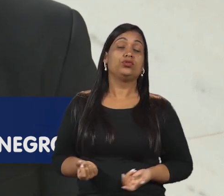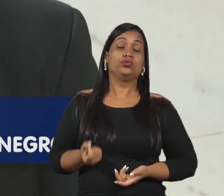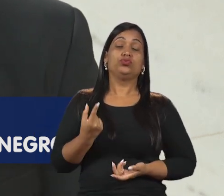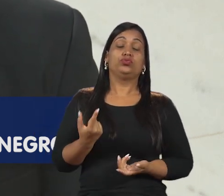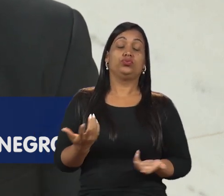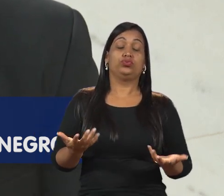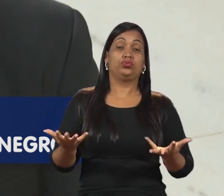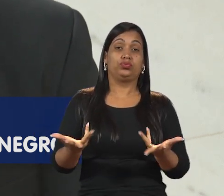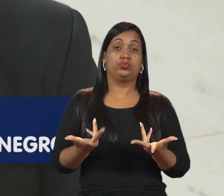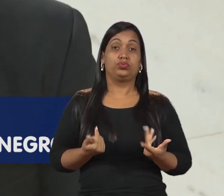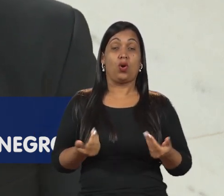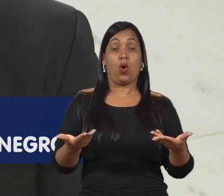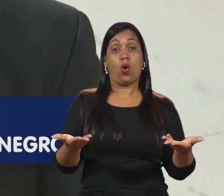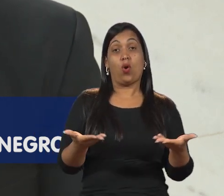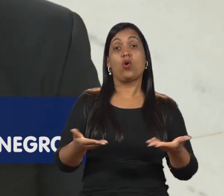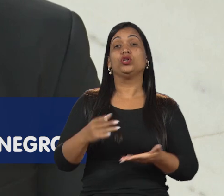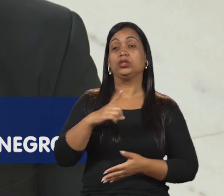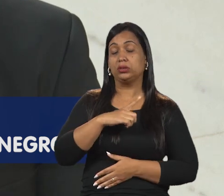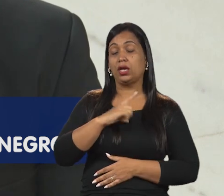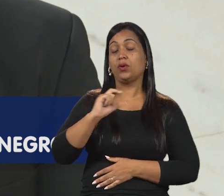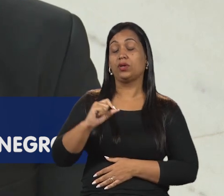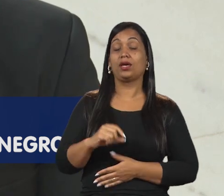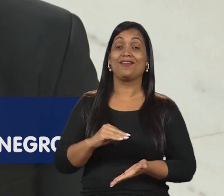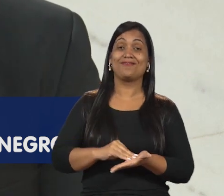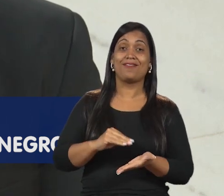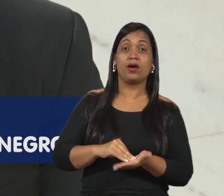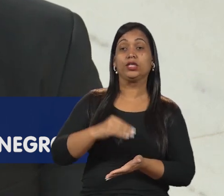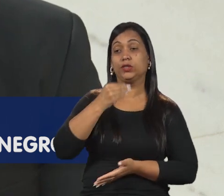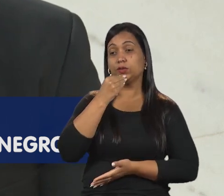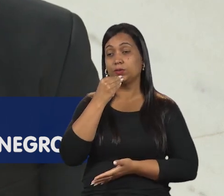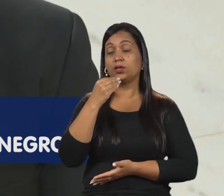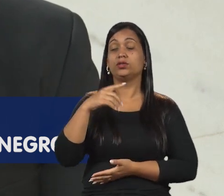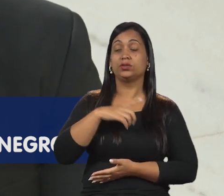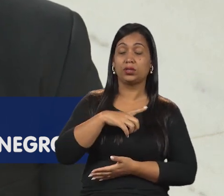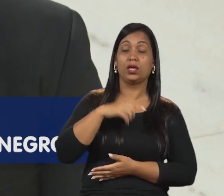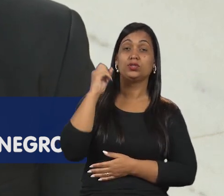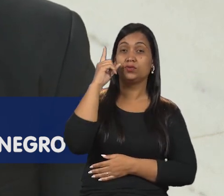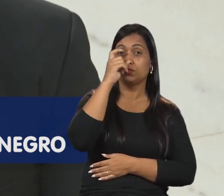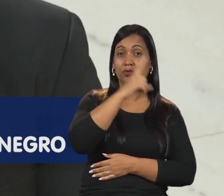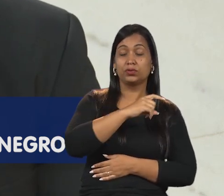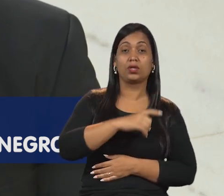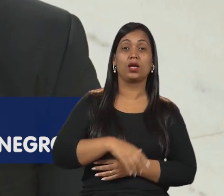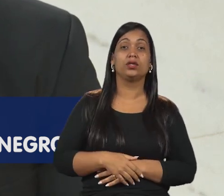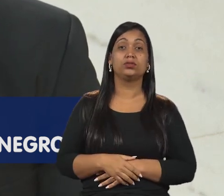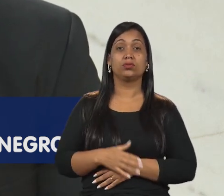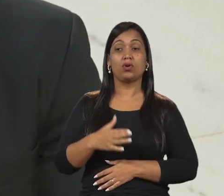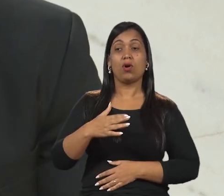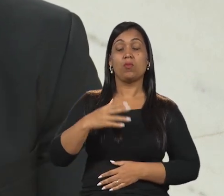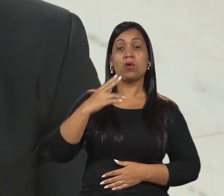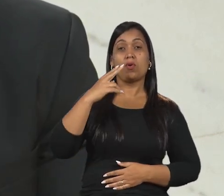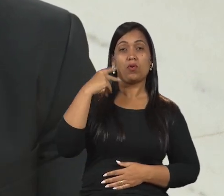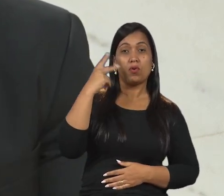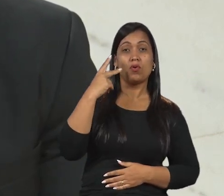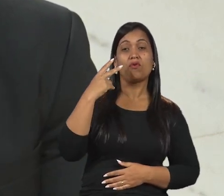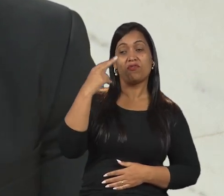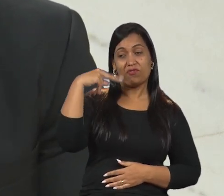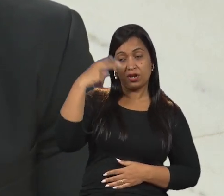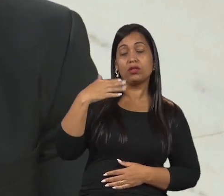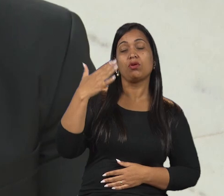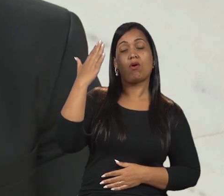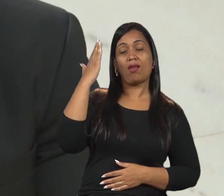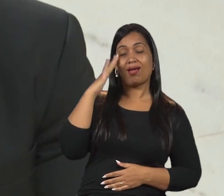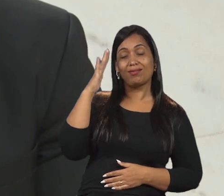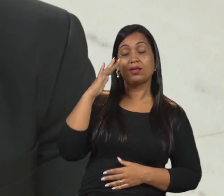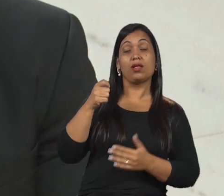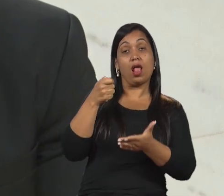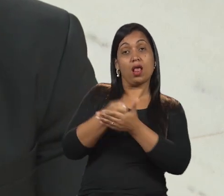extraordinário. Infelizmente, hoje existe, sim, uma falta de oportunidade, existe uma dificuldade e, como parlamentar, a gente tem que entender isso e sempre